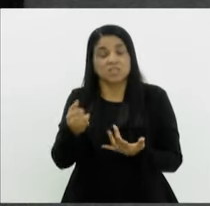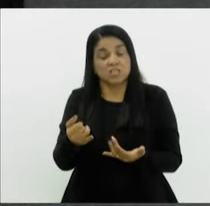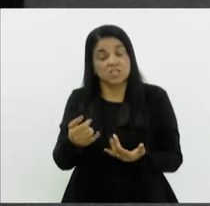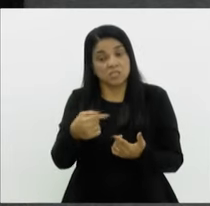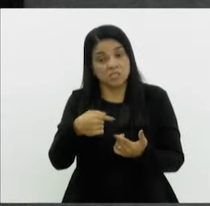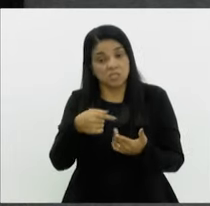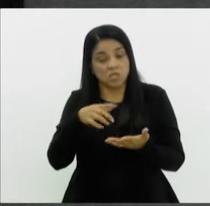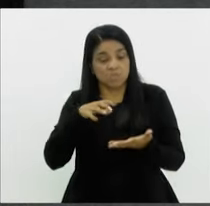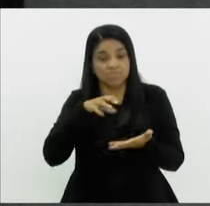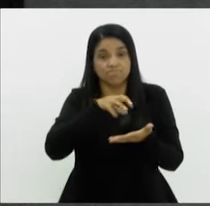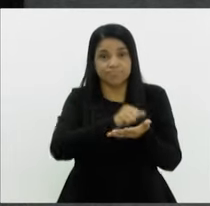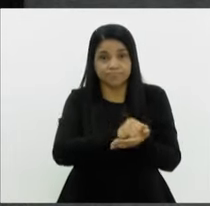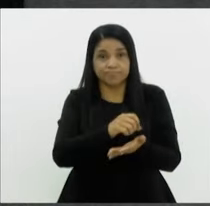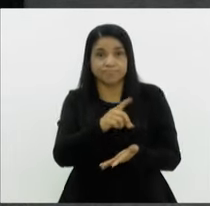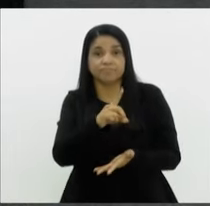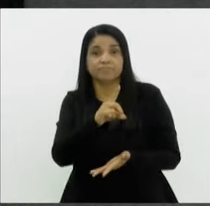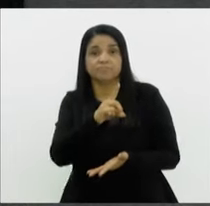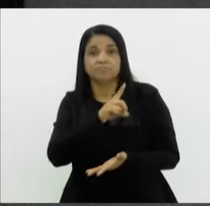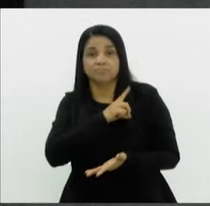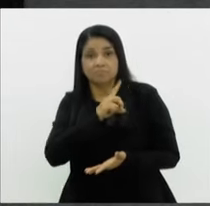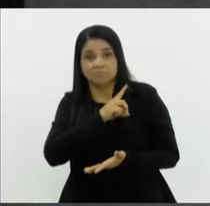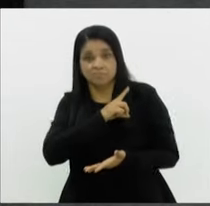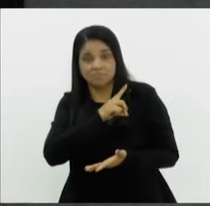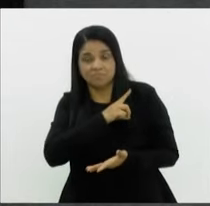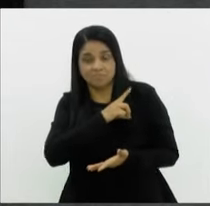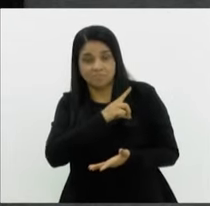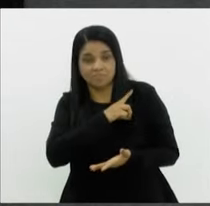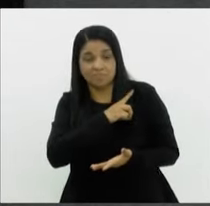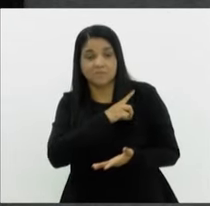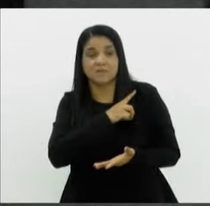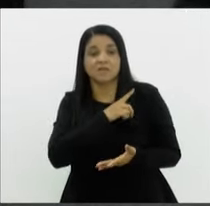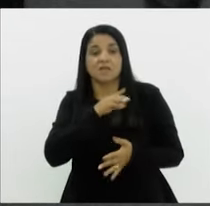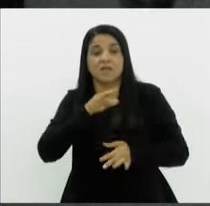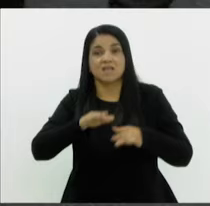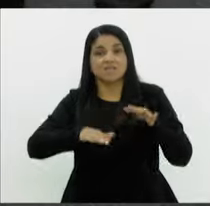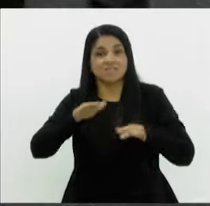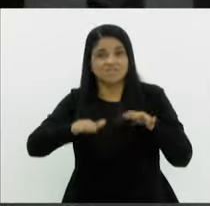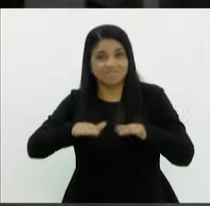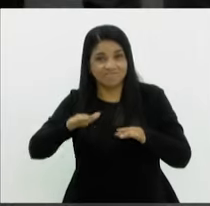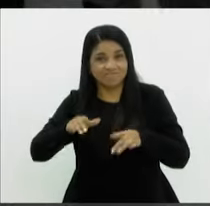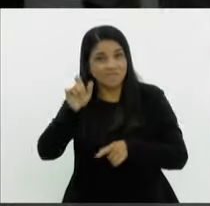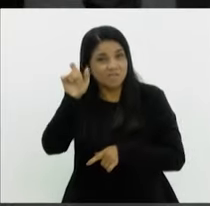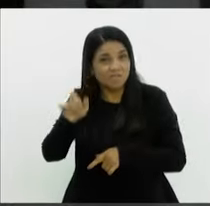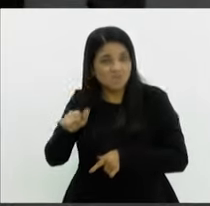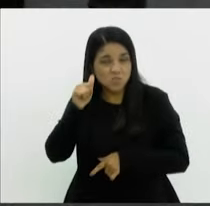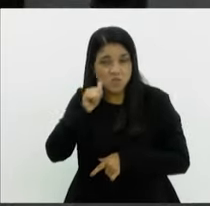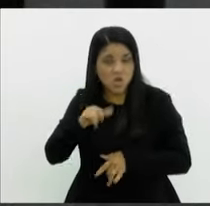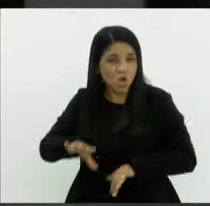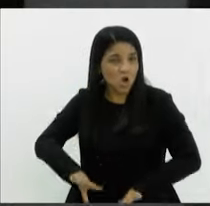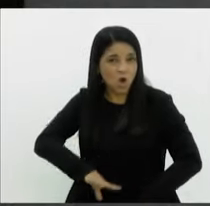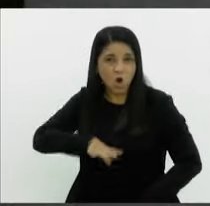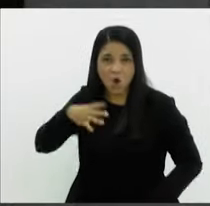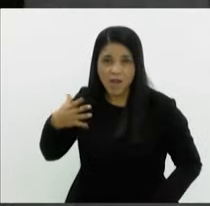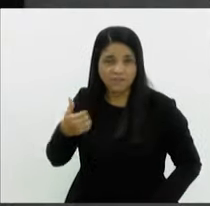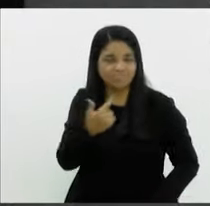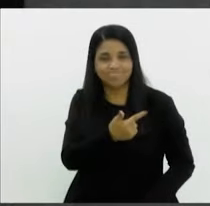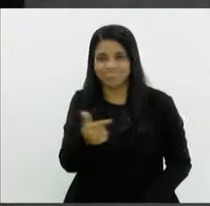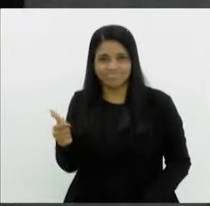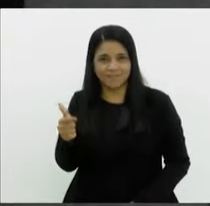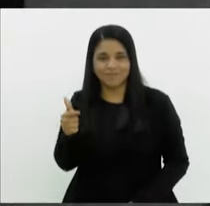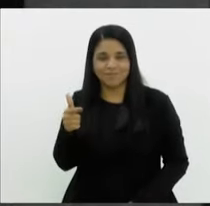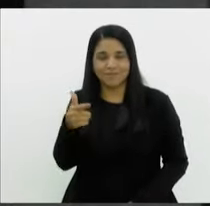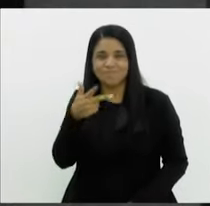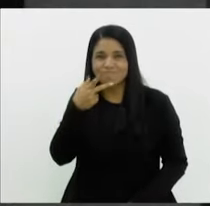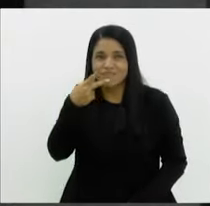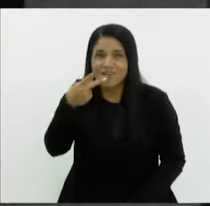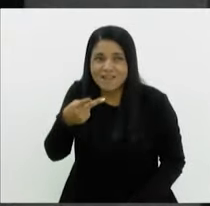um boletim de ocorrência, a um registro de ocorrência, quando muitas vezes, senhor presidente, essa mulher não tem coragem, porque sabe que a sua fala